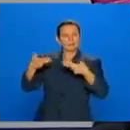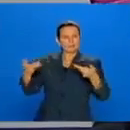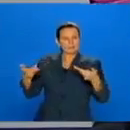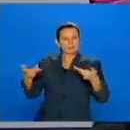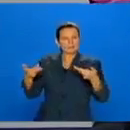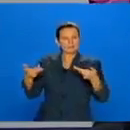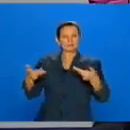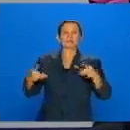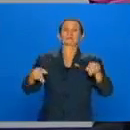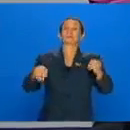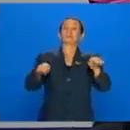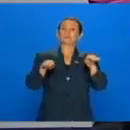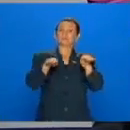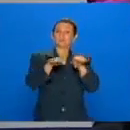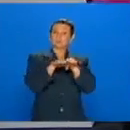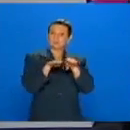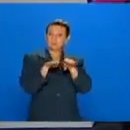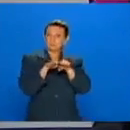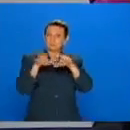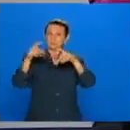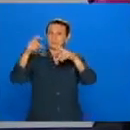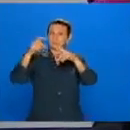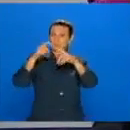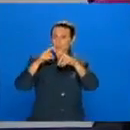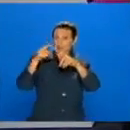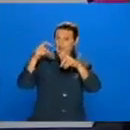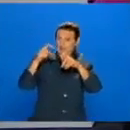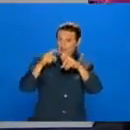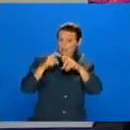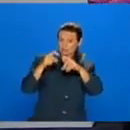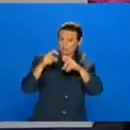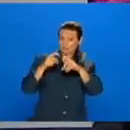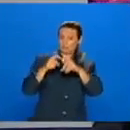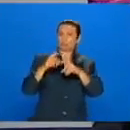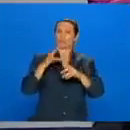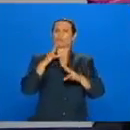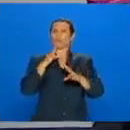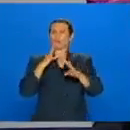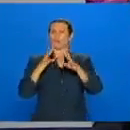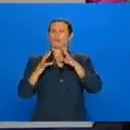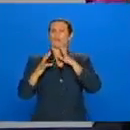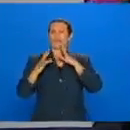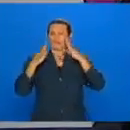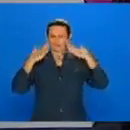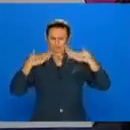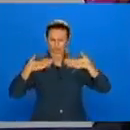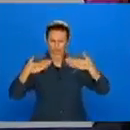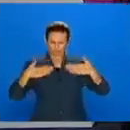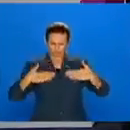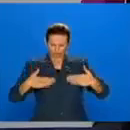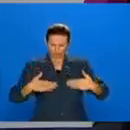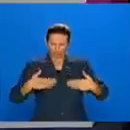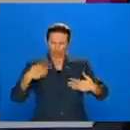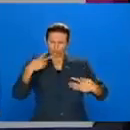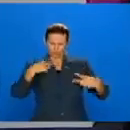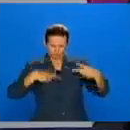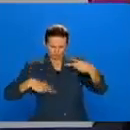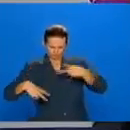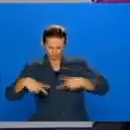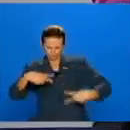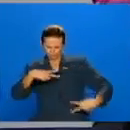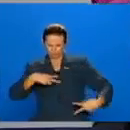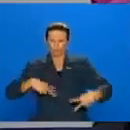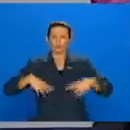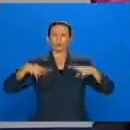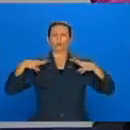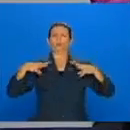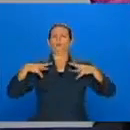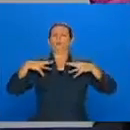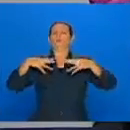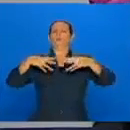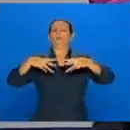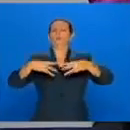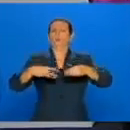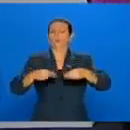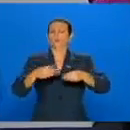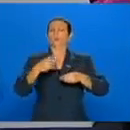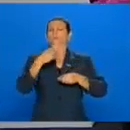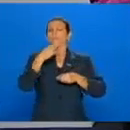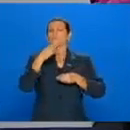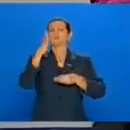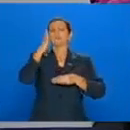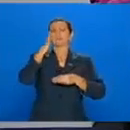Assim como o médico, que conhece a estrutura do nosso organismo e sabe quais mecanismos são importantes para